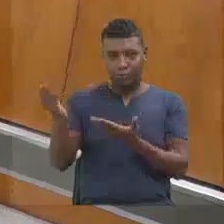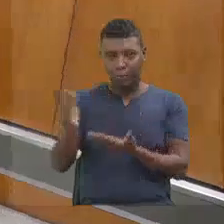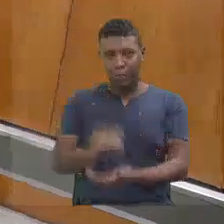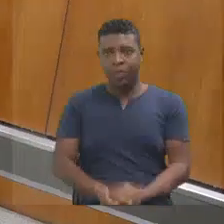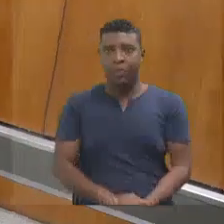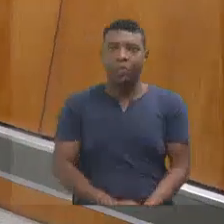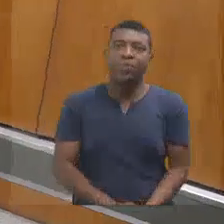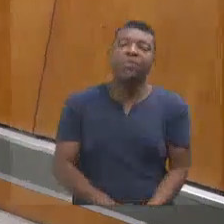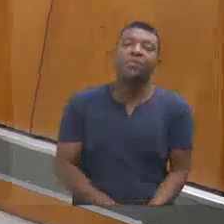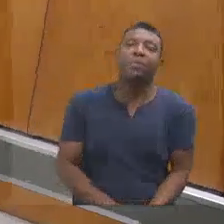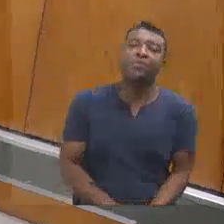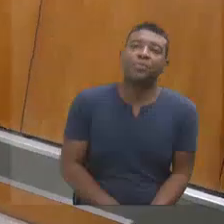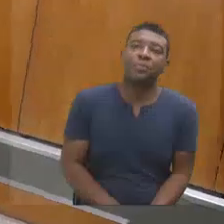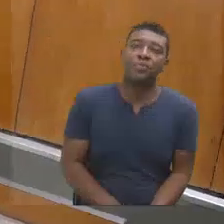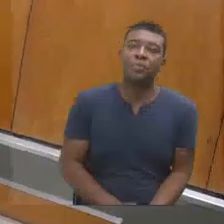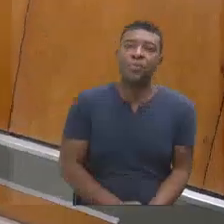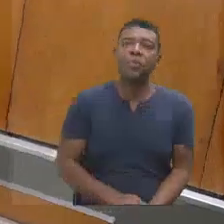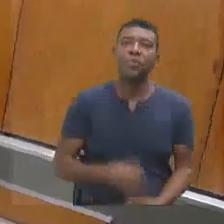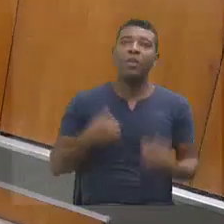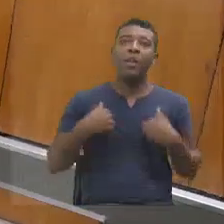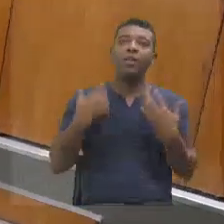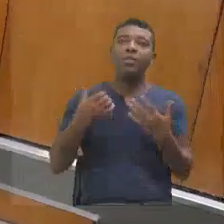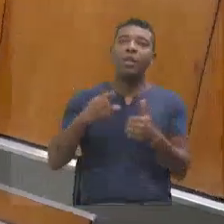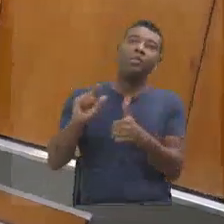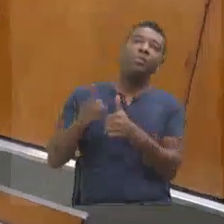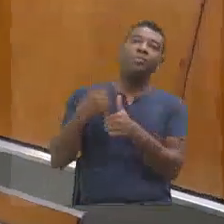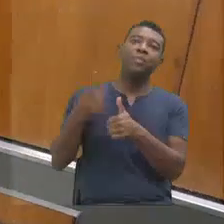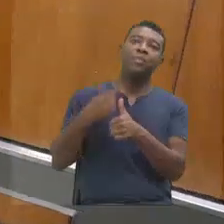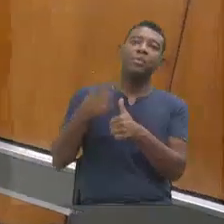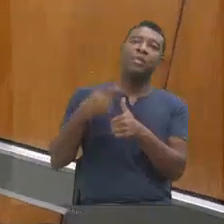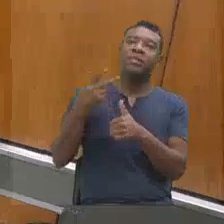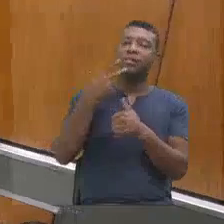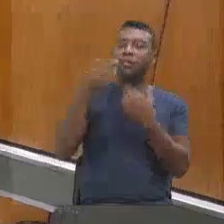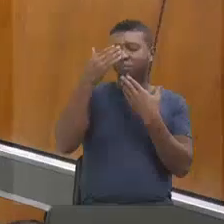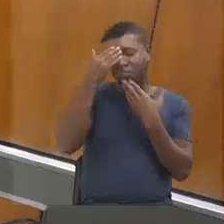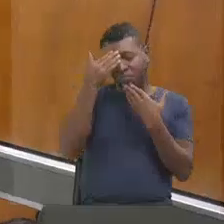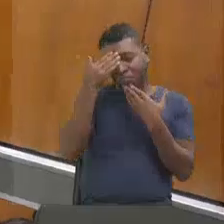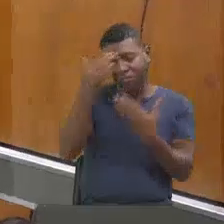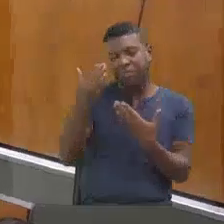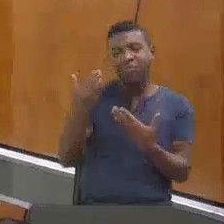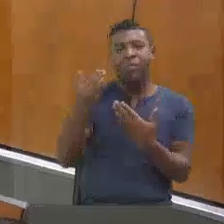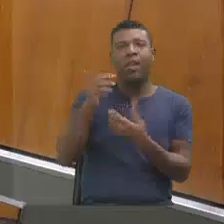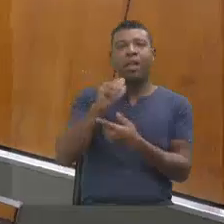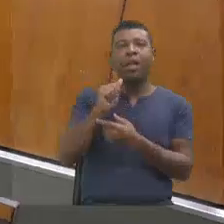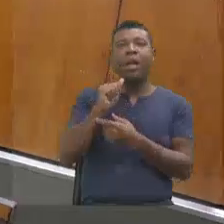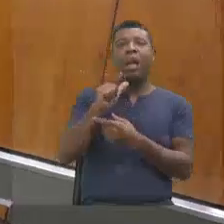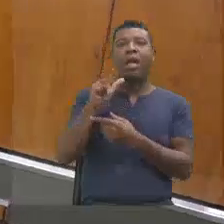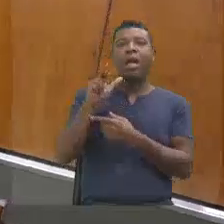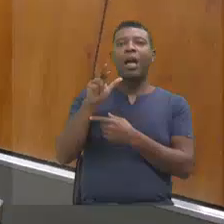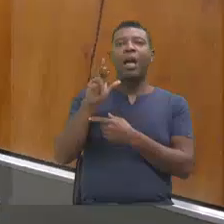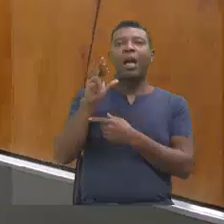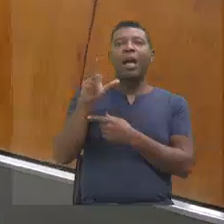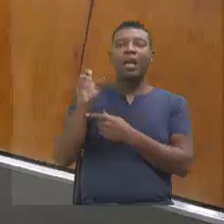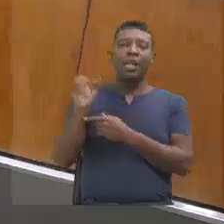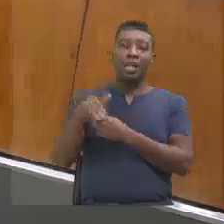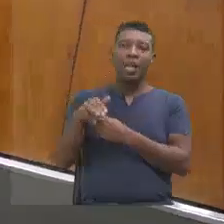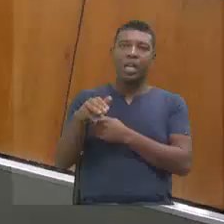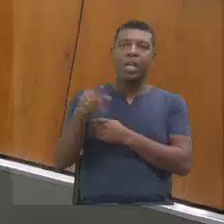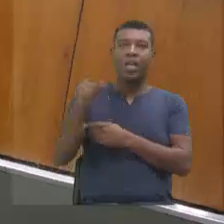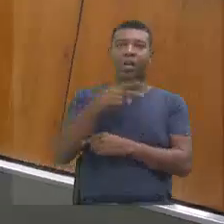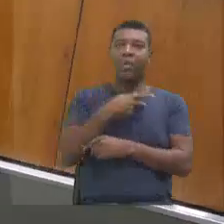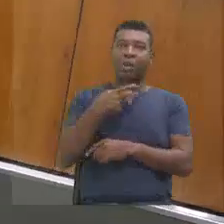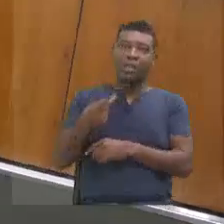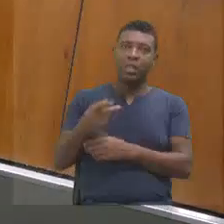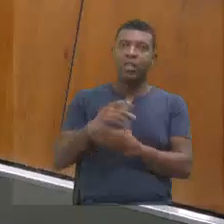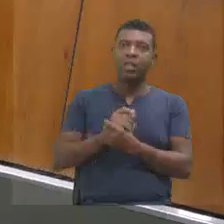e era o primeiramente externar aqui meus sentimentos o deputado Arlen presidente da Comissão de saúde pelo óbito da sua